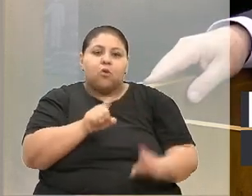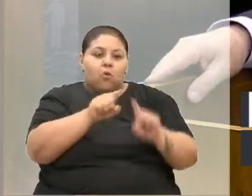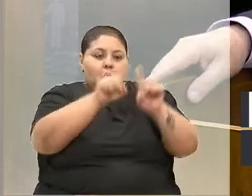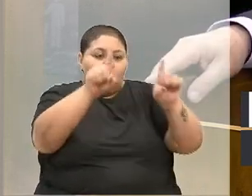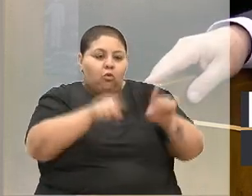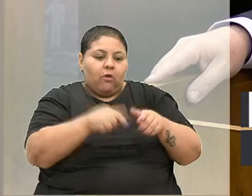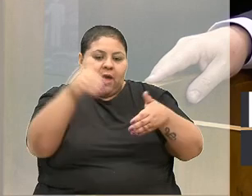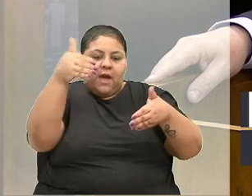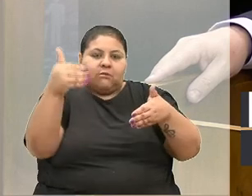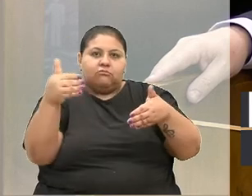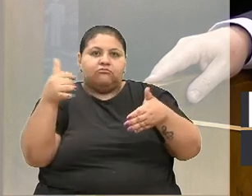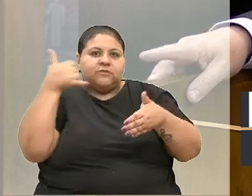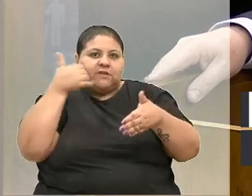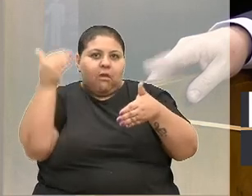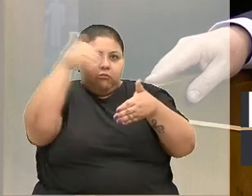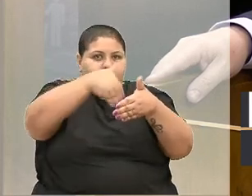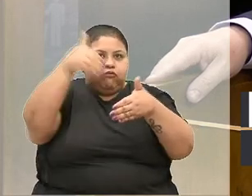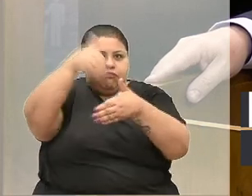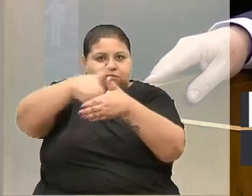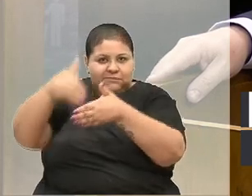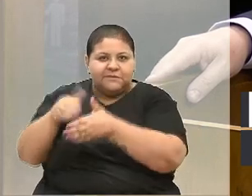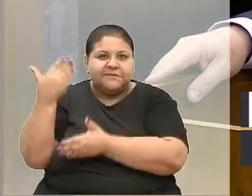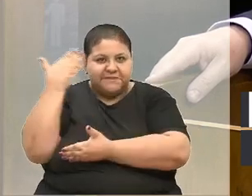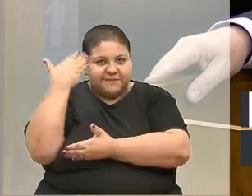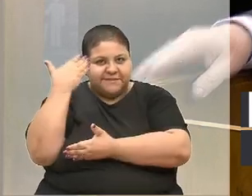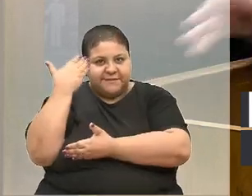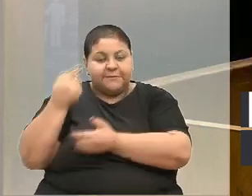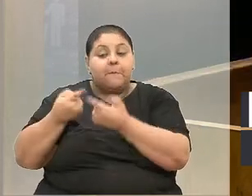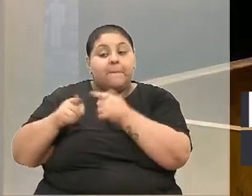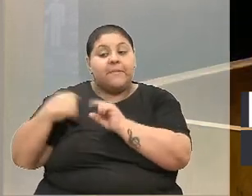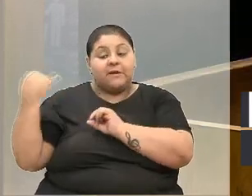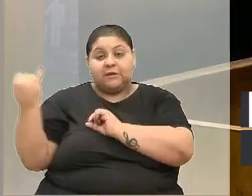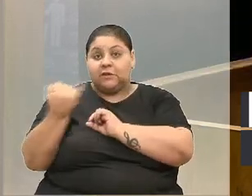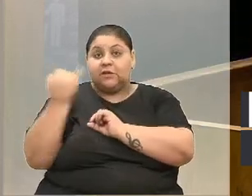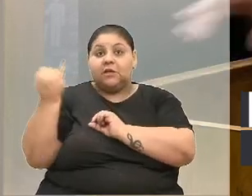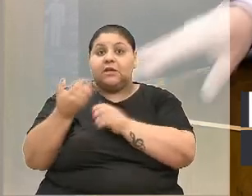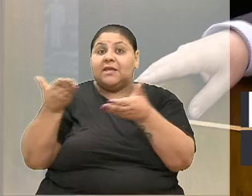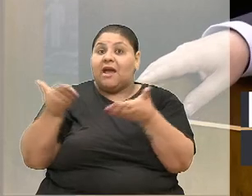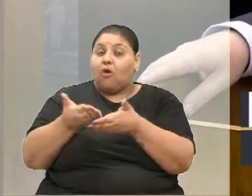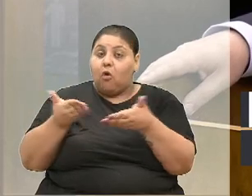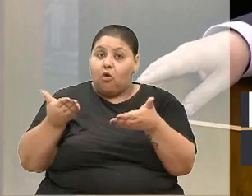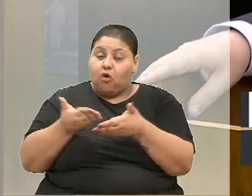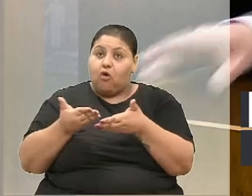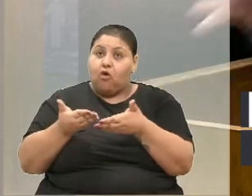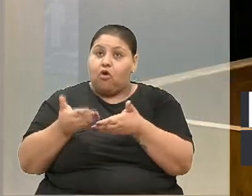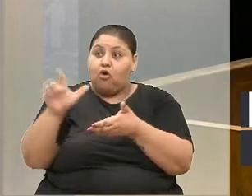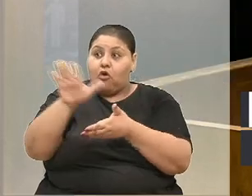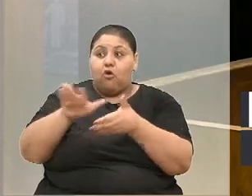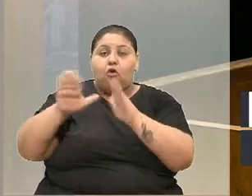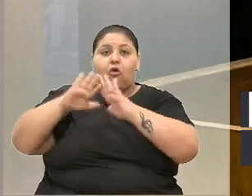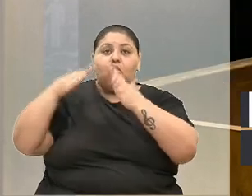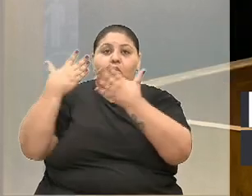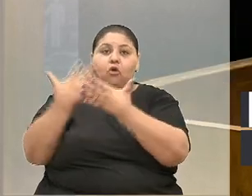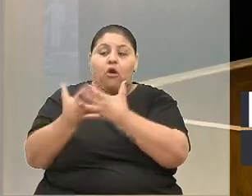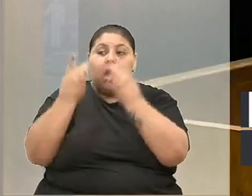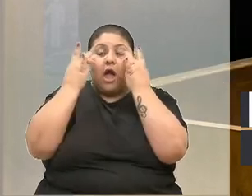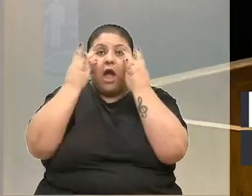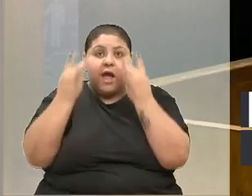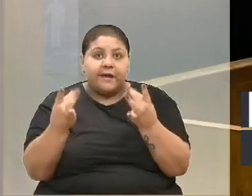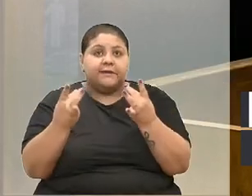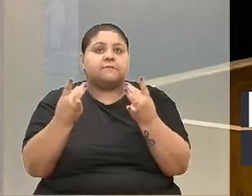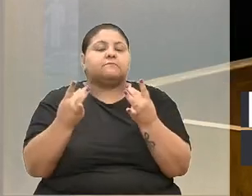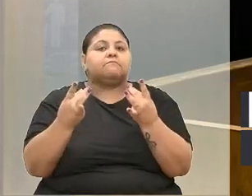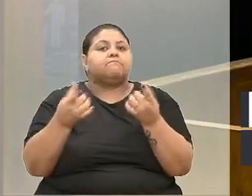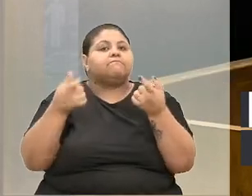alguns colégios que eu vou citar aqui depois, mas é importante que neste momento do ambiente escolar a atenção ela